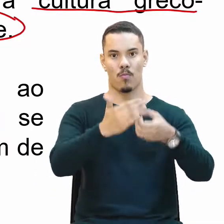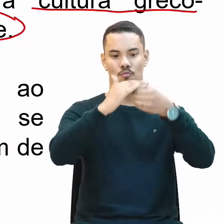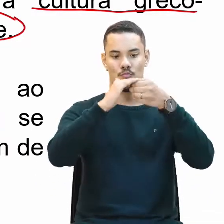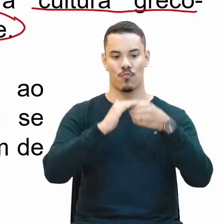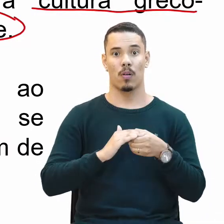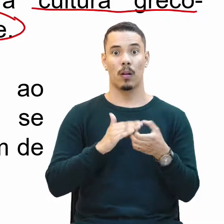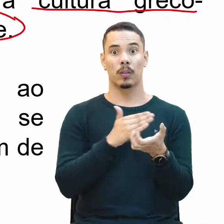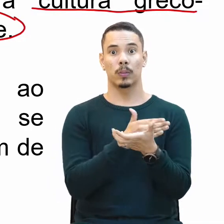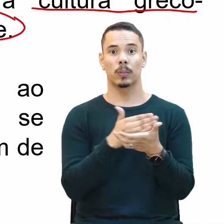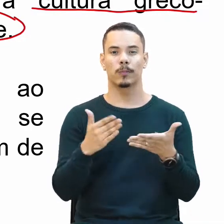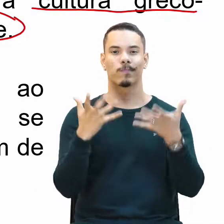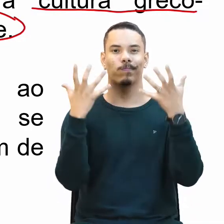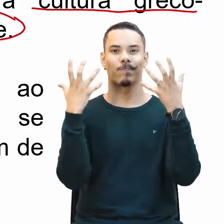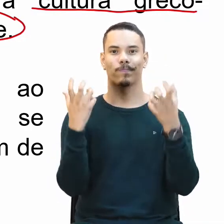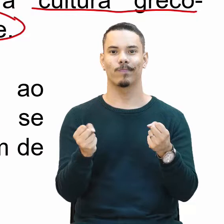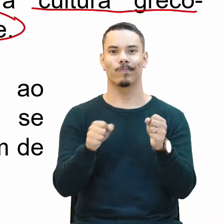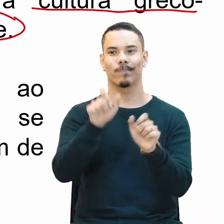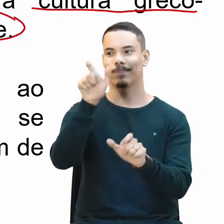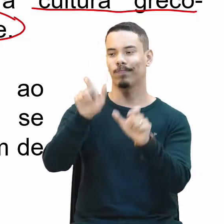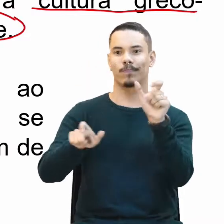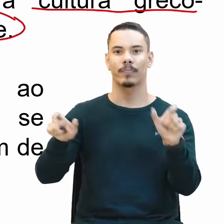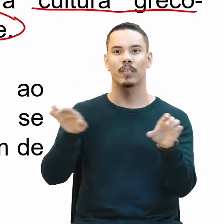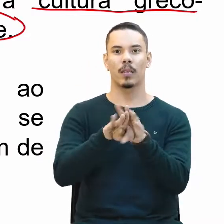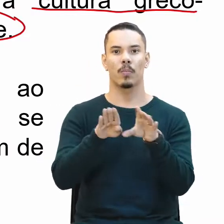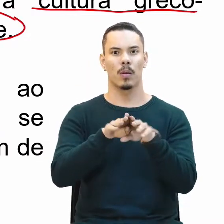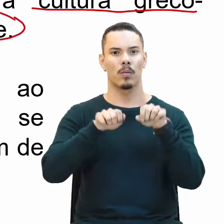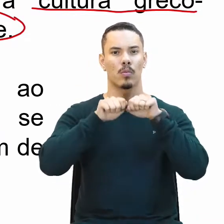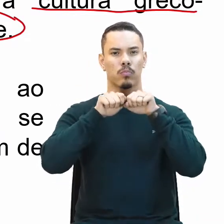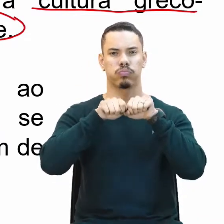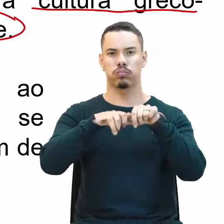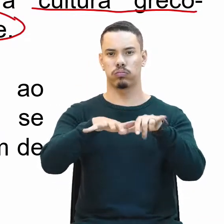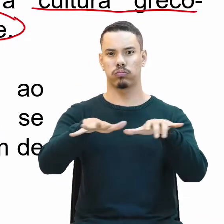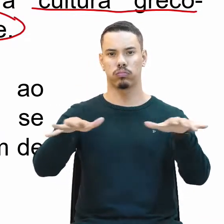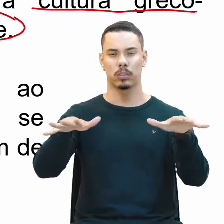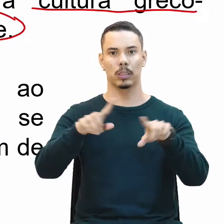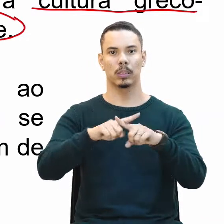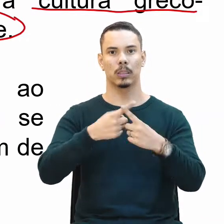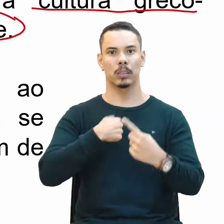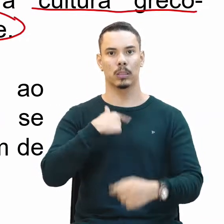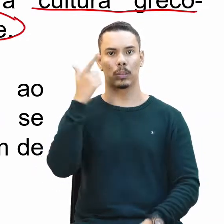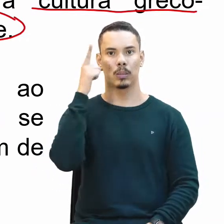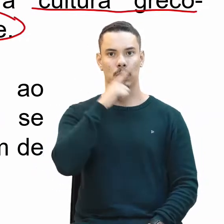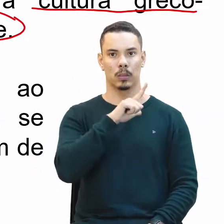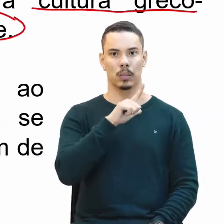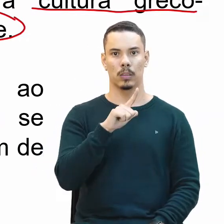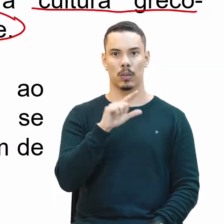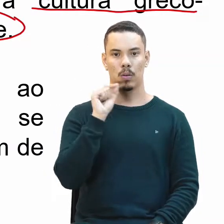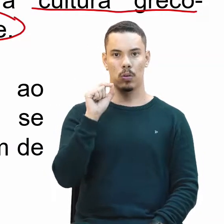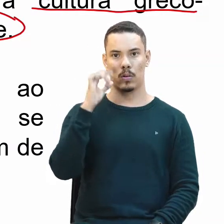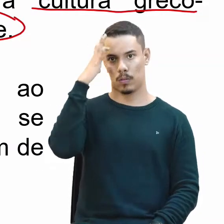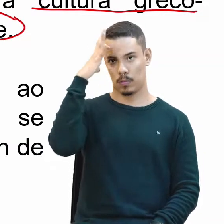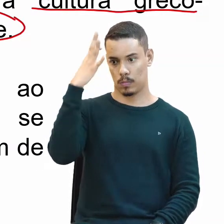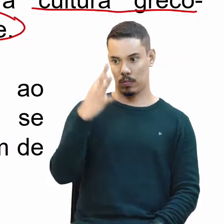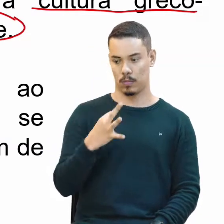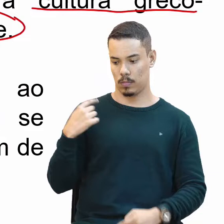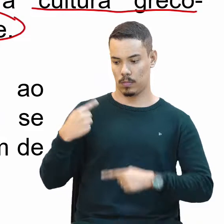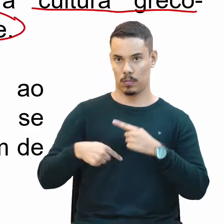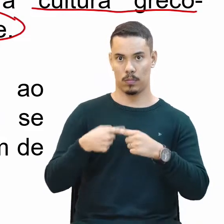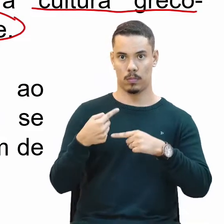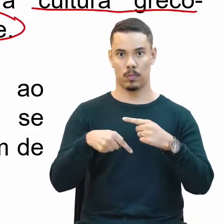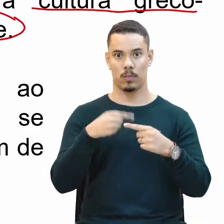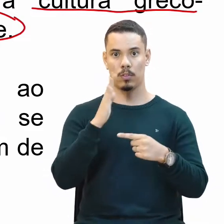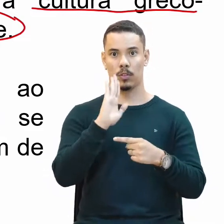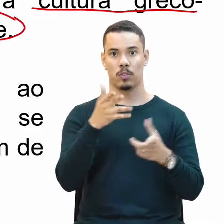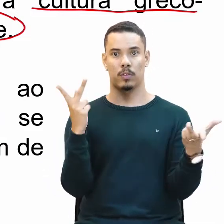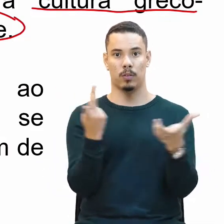a ser aceito e expandido, se contrapôs às concepções tradicionais que haviam na